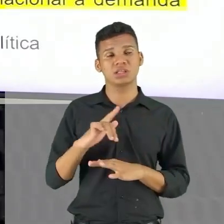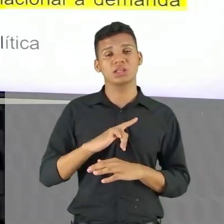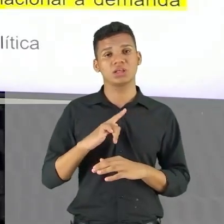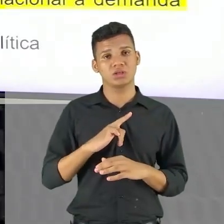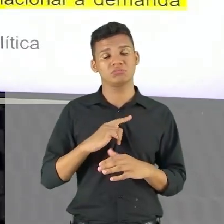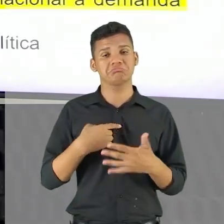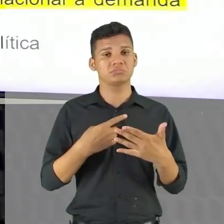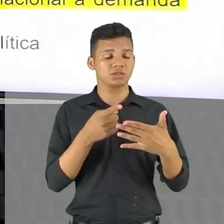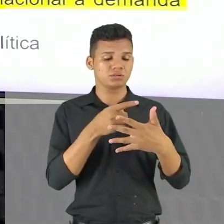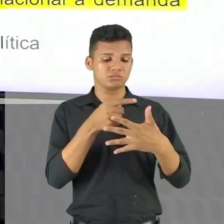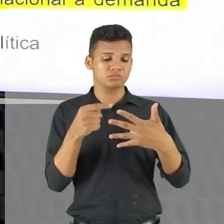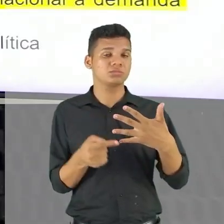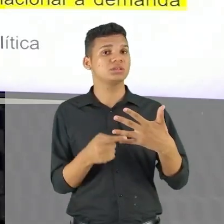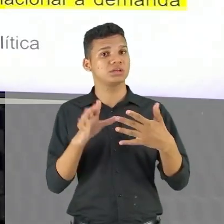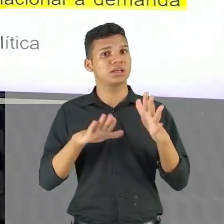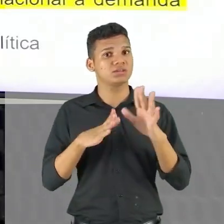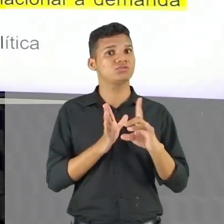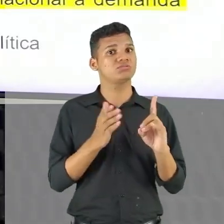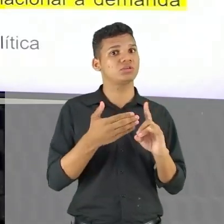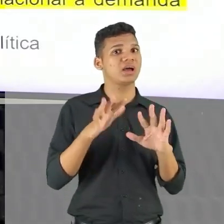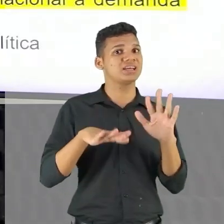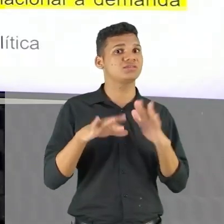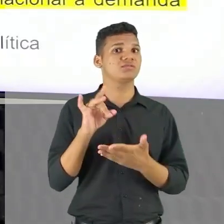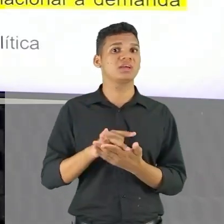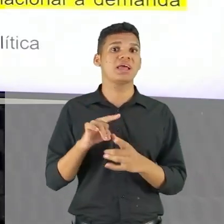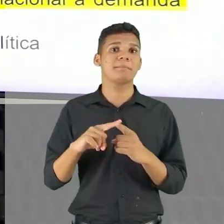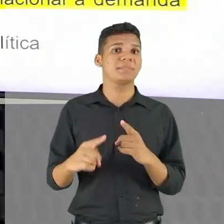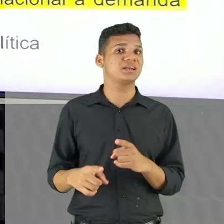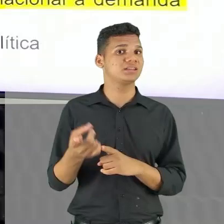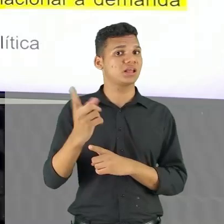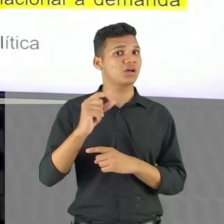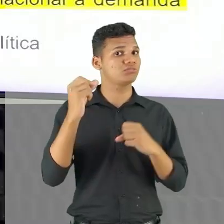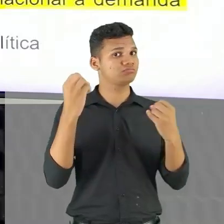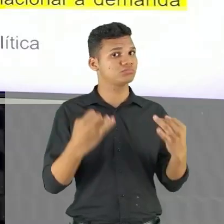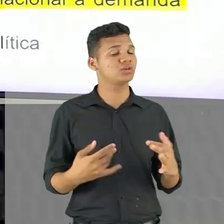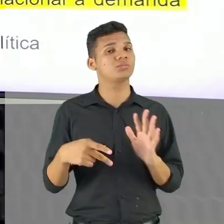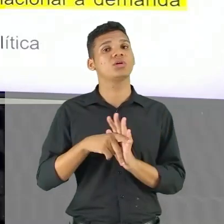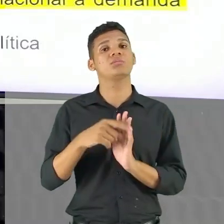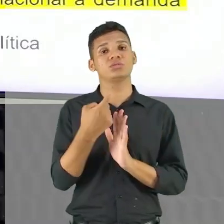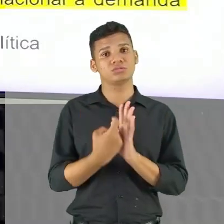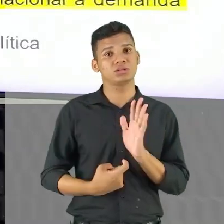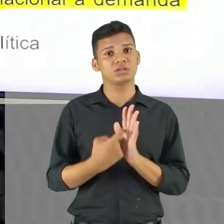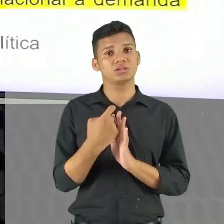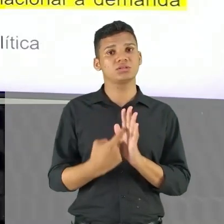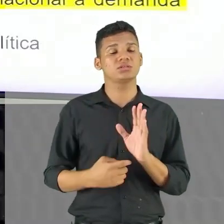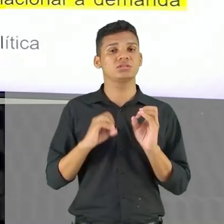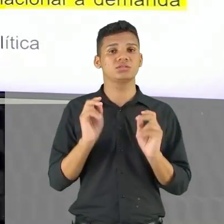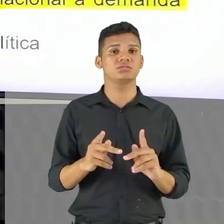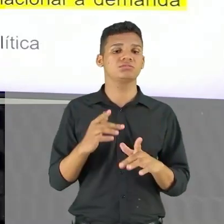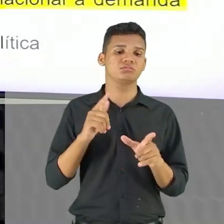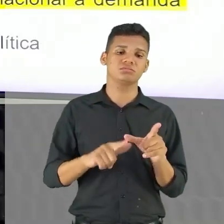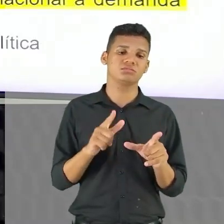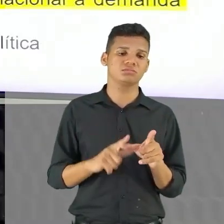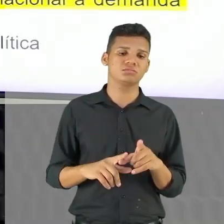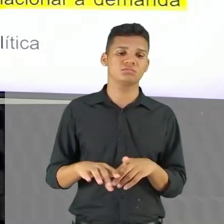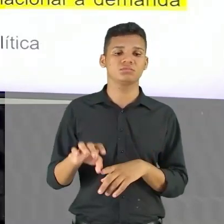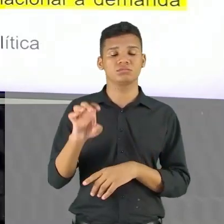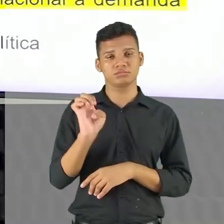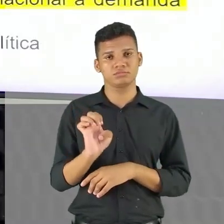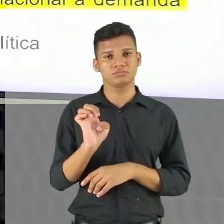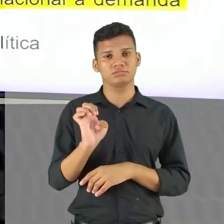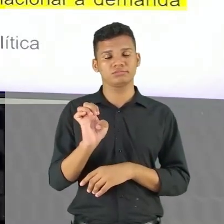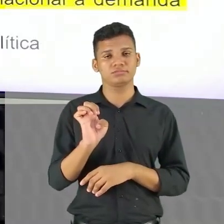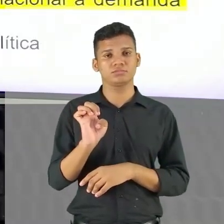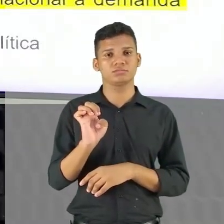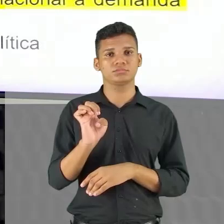questões bem específicas e verdadeiras, mas não estão mencionadas no texto da resolução. E é equiparação da